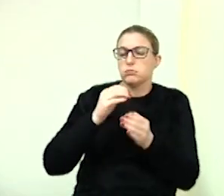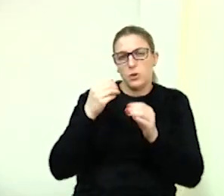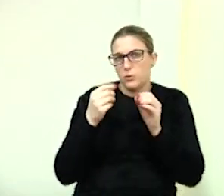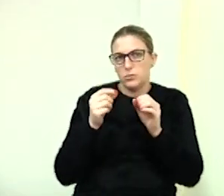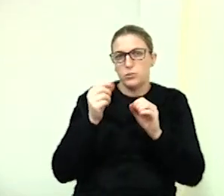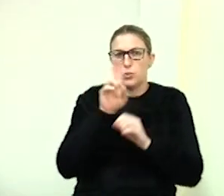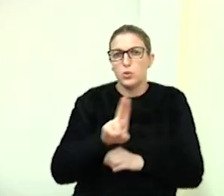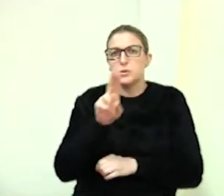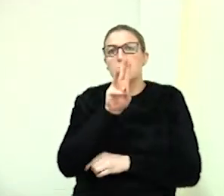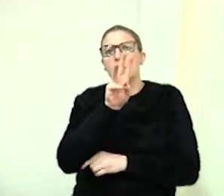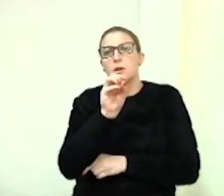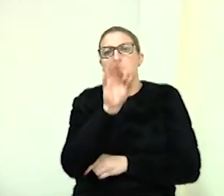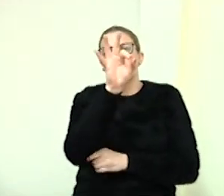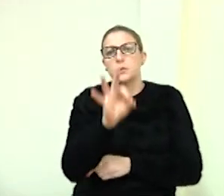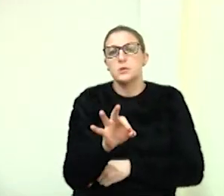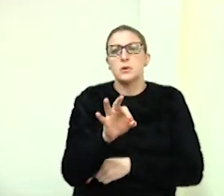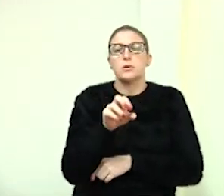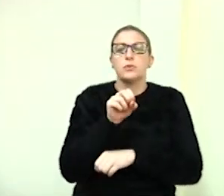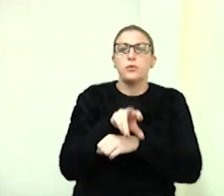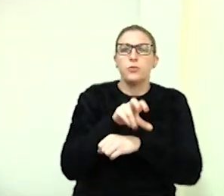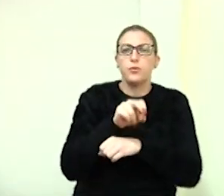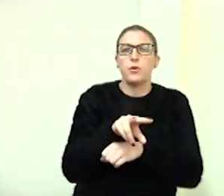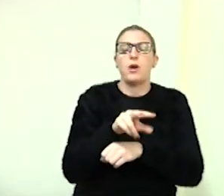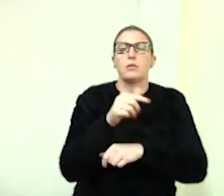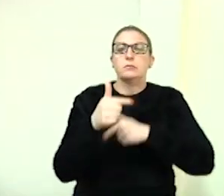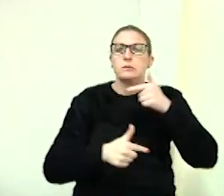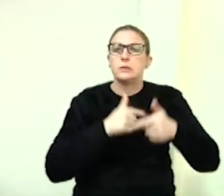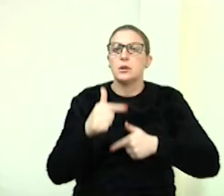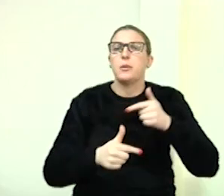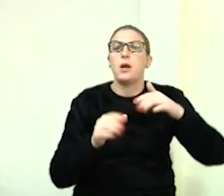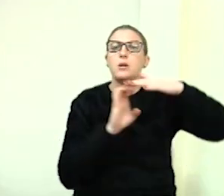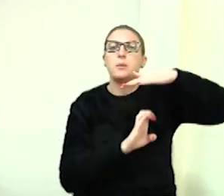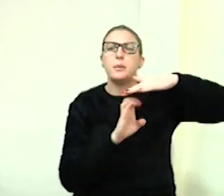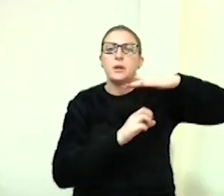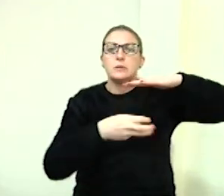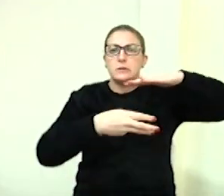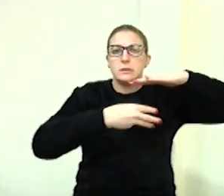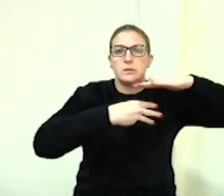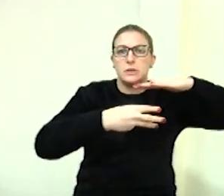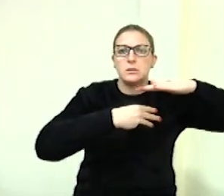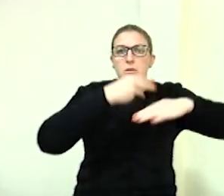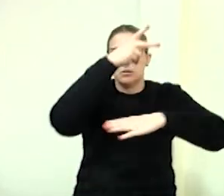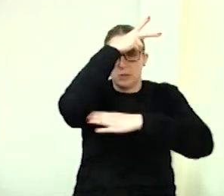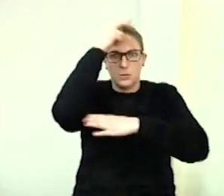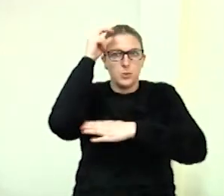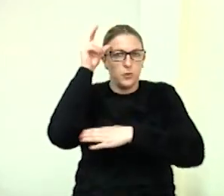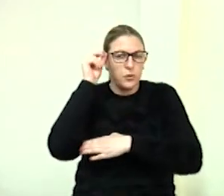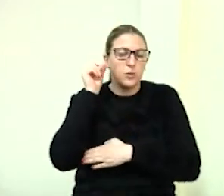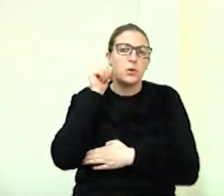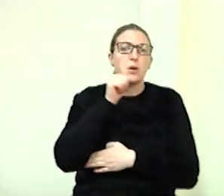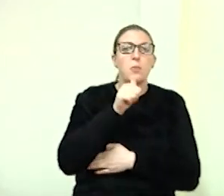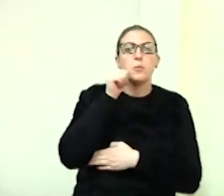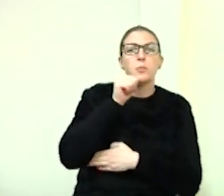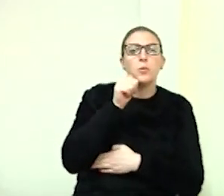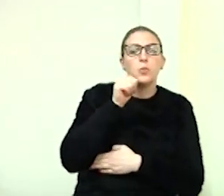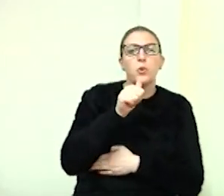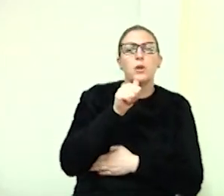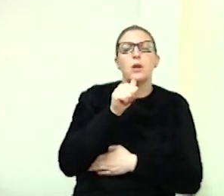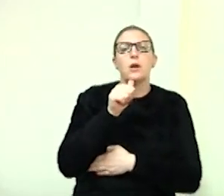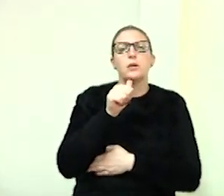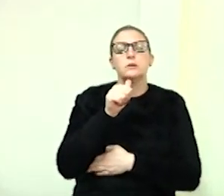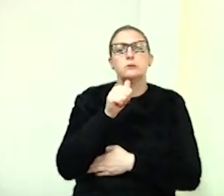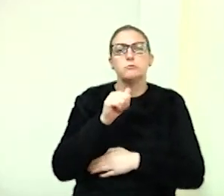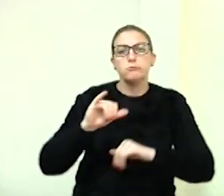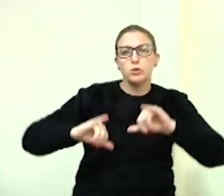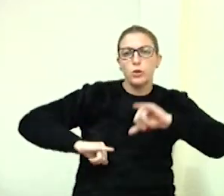contratos com empresas que realizam serviços terceirizados para a Prefeitura Municipal as mulheres vítimas de violência doméstica.